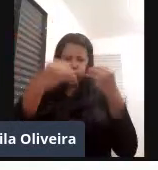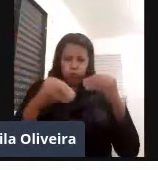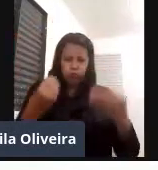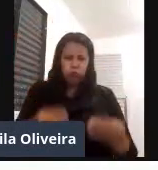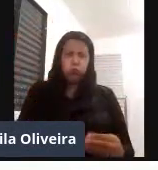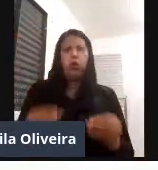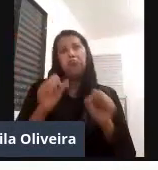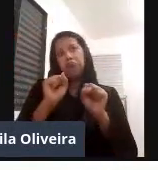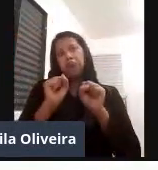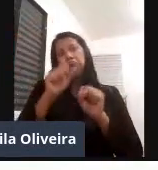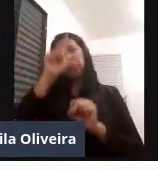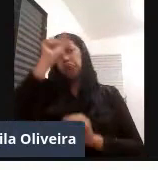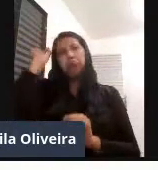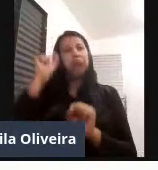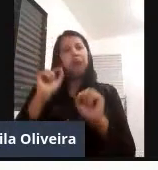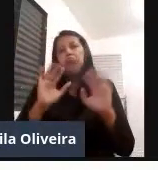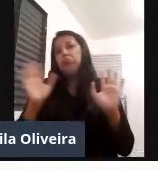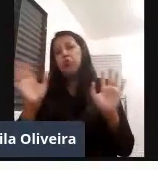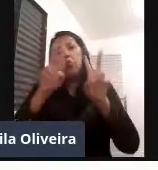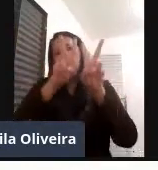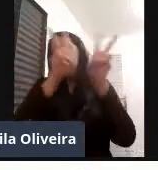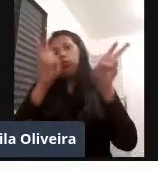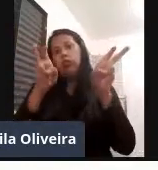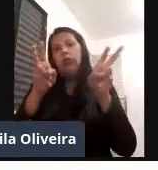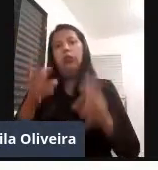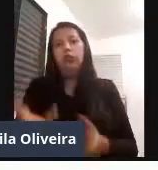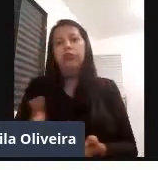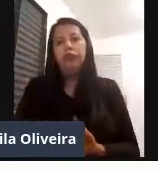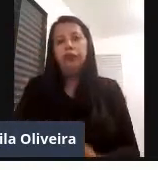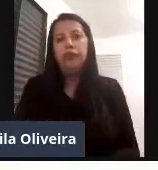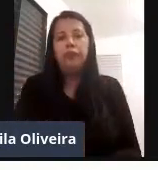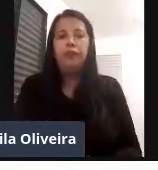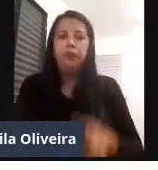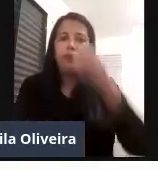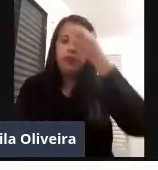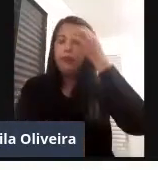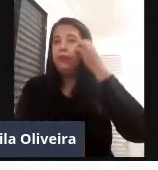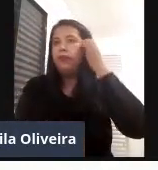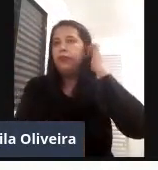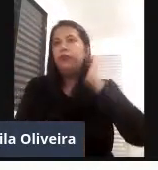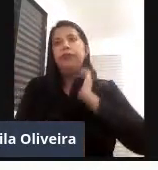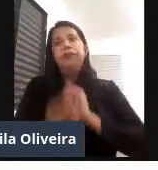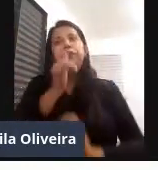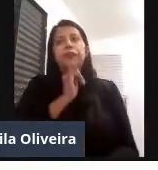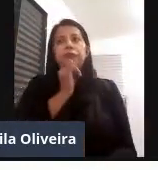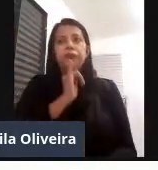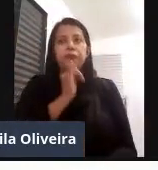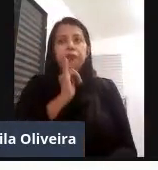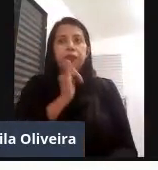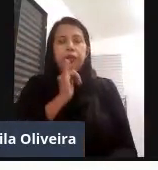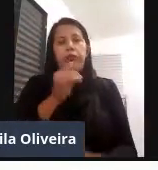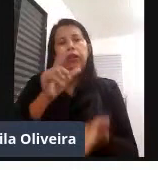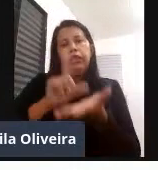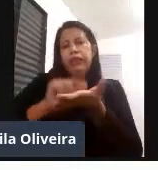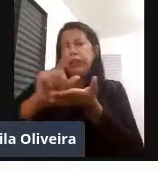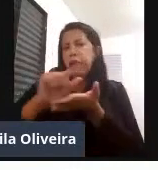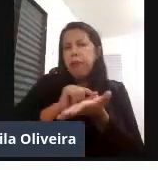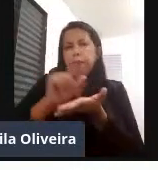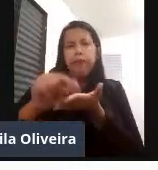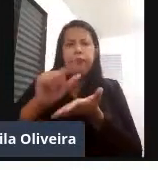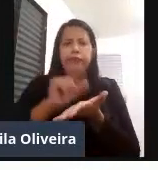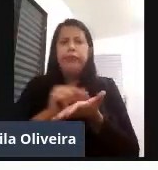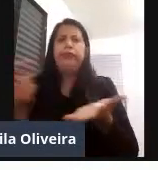itens relacionados àquele tema que ele pesquisou. Então, aí vem os exemplos que eu trouxe. É artigo, é tese,